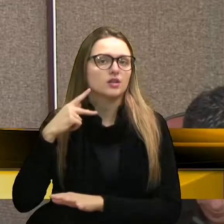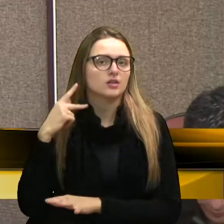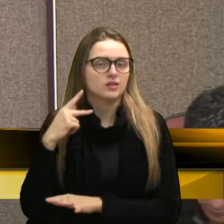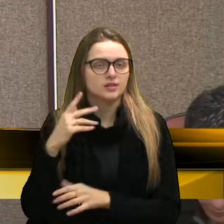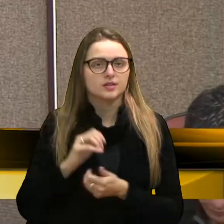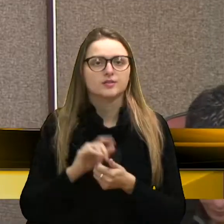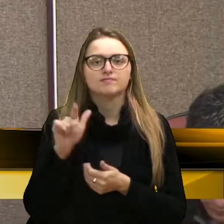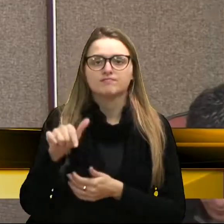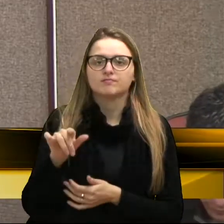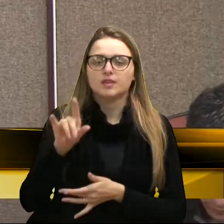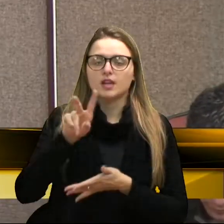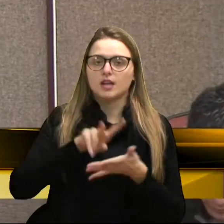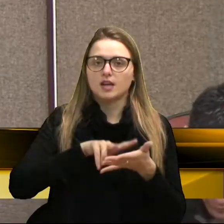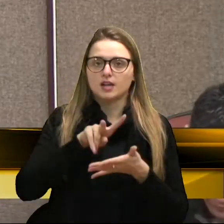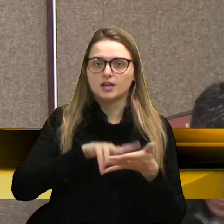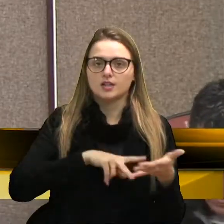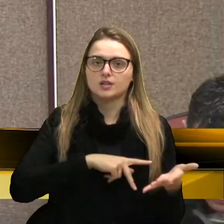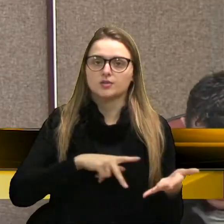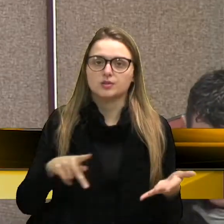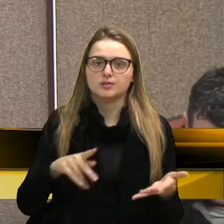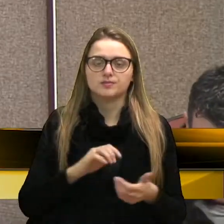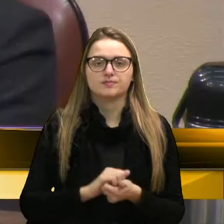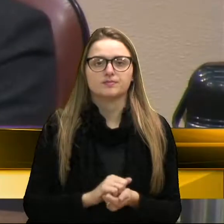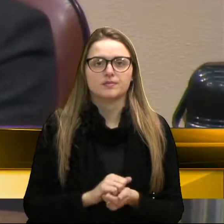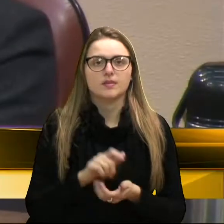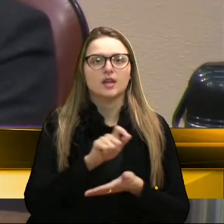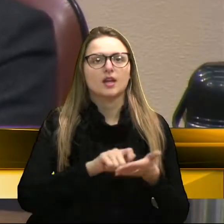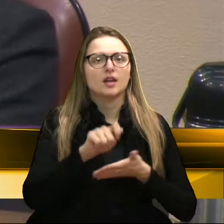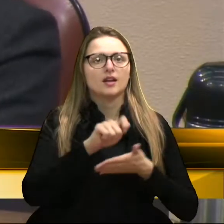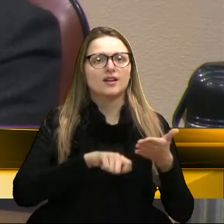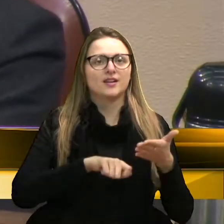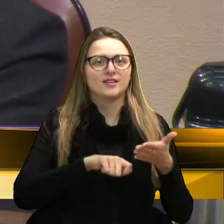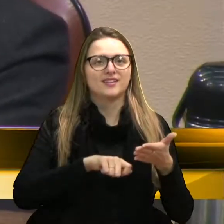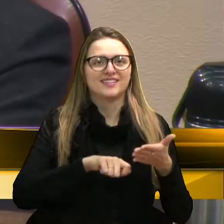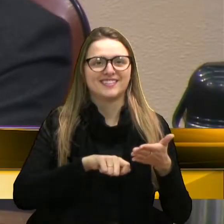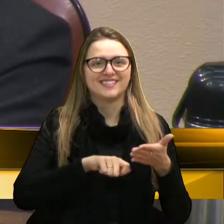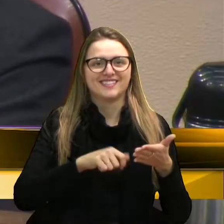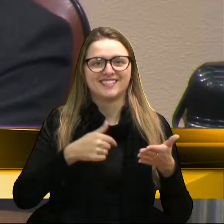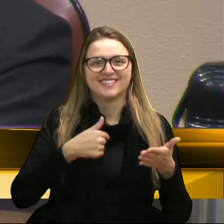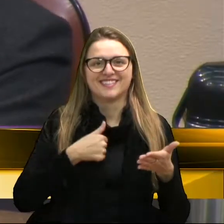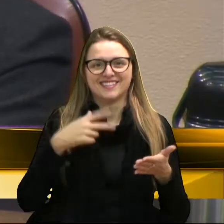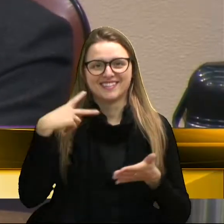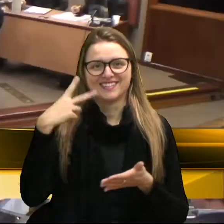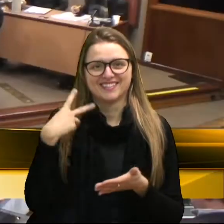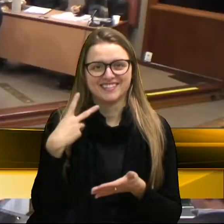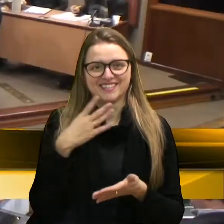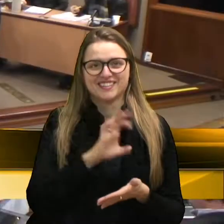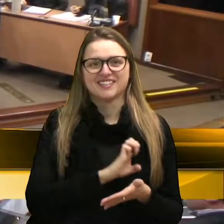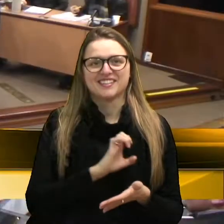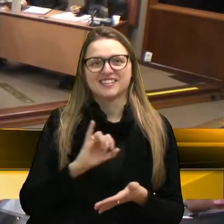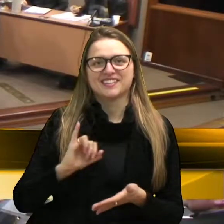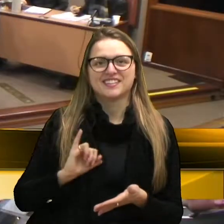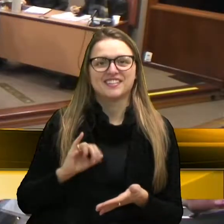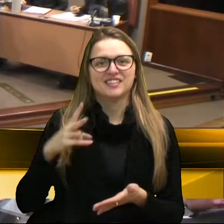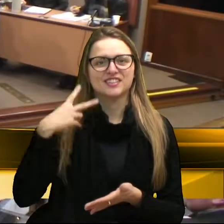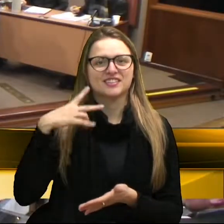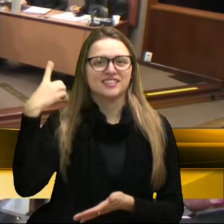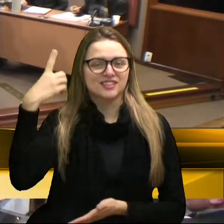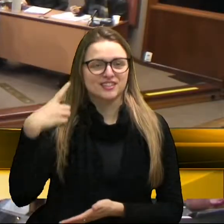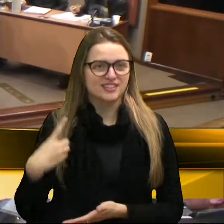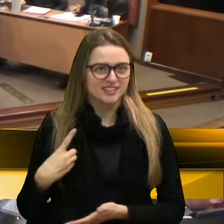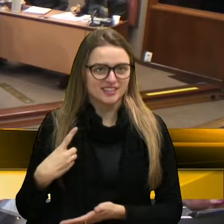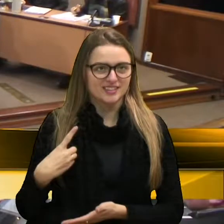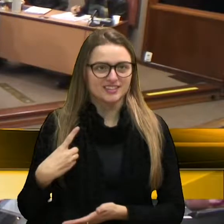política. Era esse o parecer, senhor presidente. Assina este vereador, vereador Edir Carlos, vereadora Denise